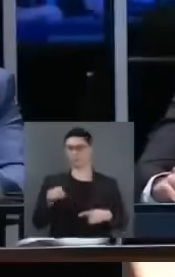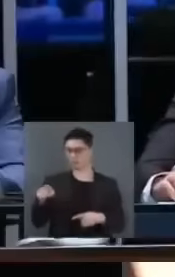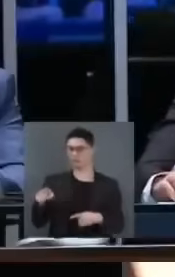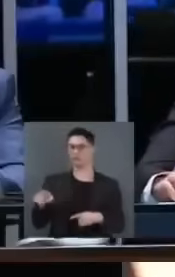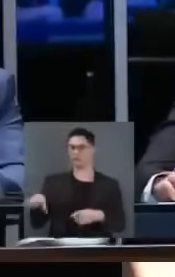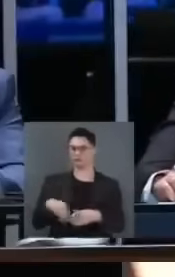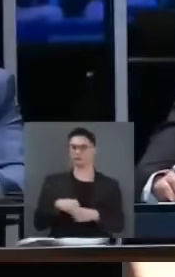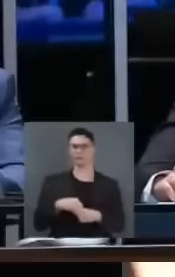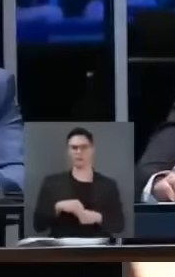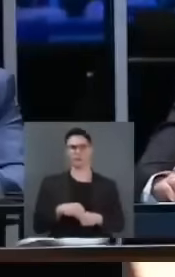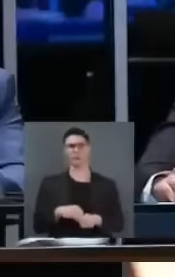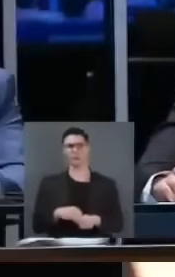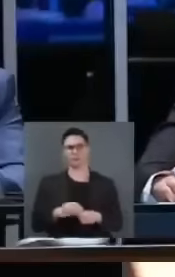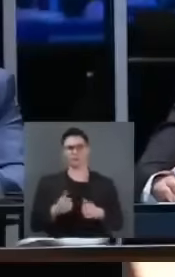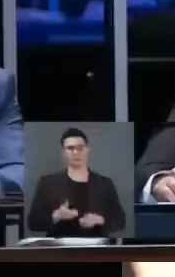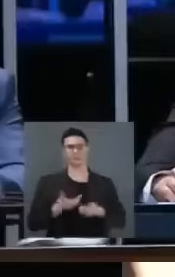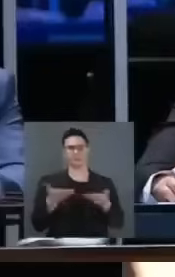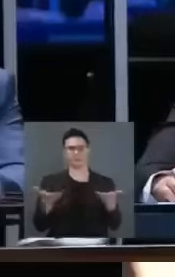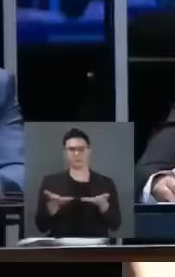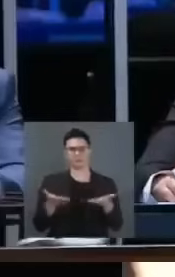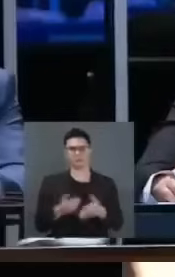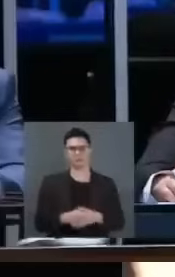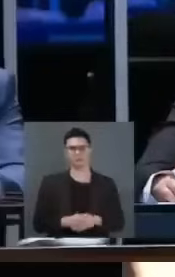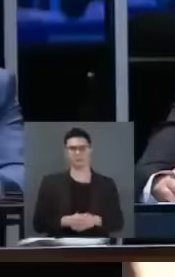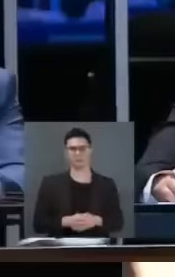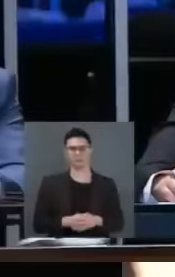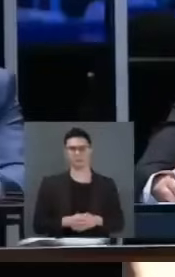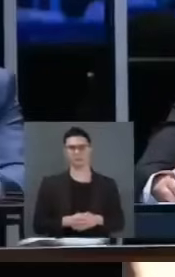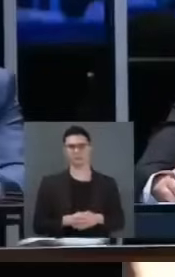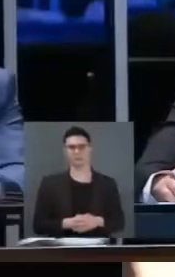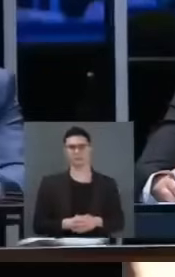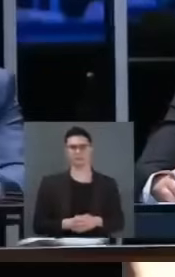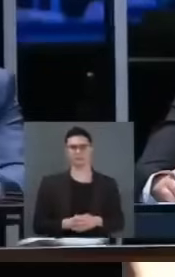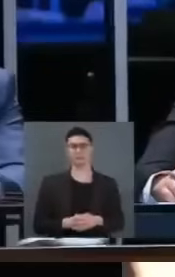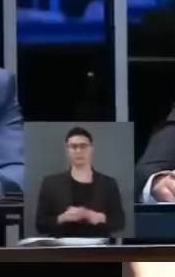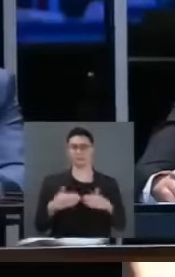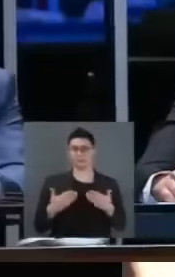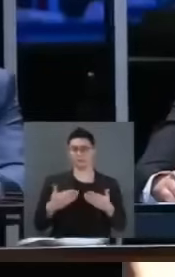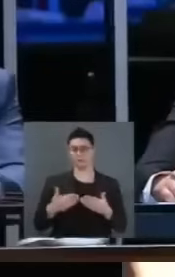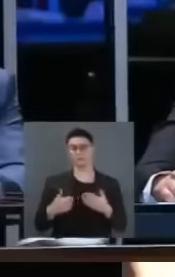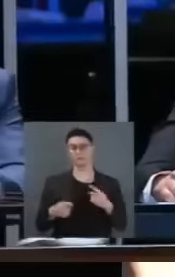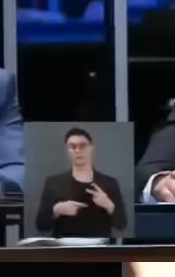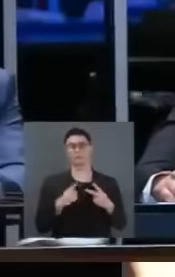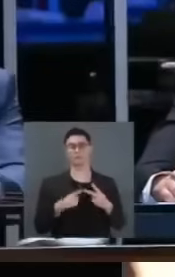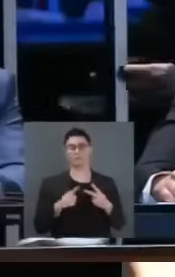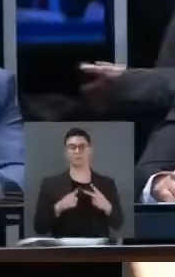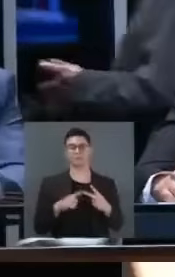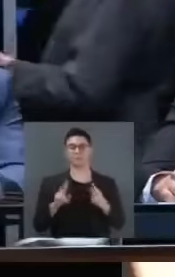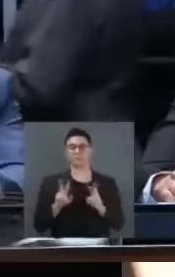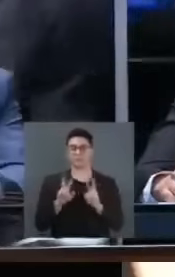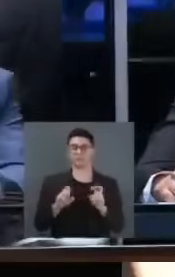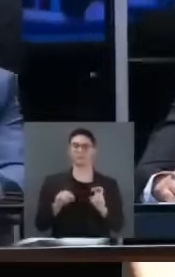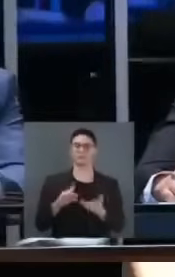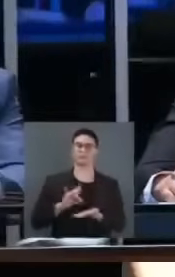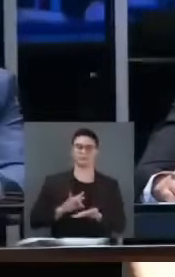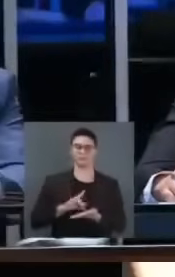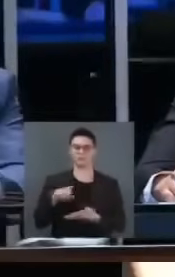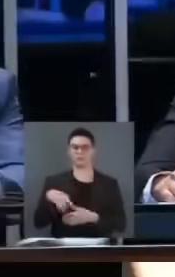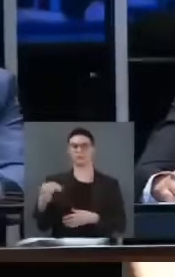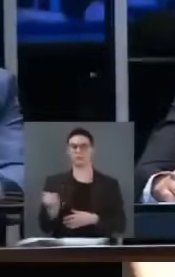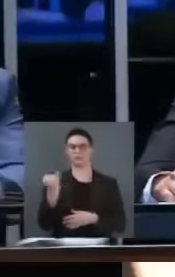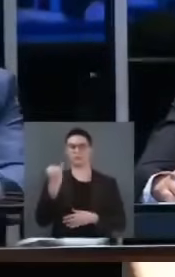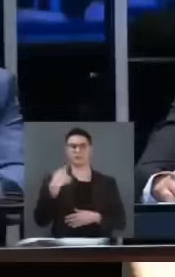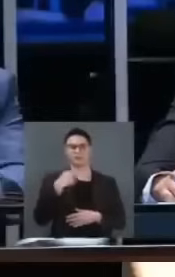Excelência inclusive expressa muito bem aqui no plenário do Senado nesse instante. Em segundo lugar, que um tema dessa natureza, de fato, é muito